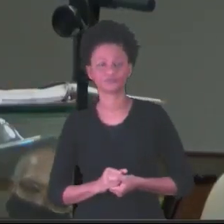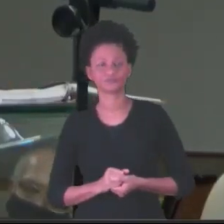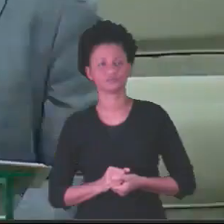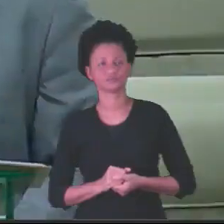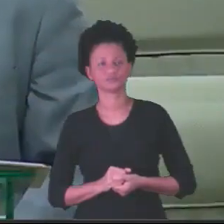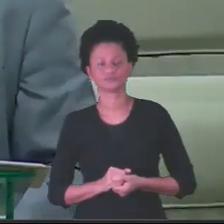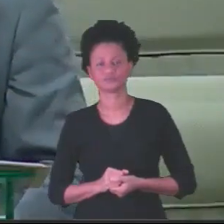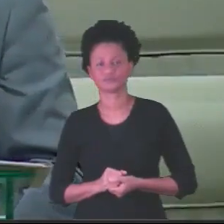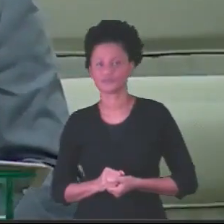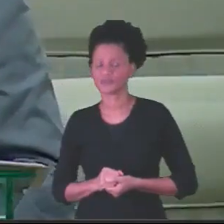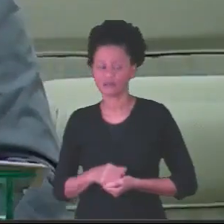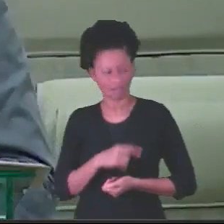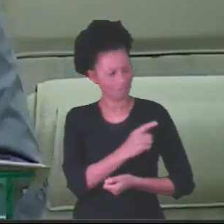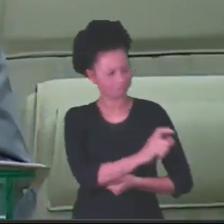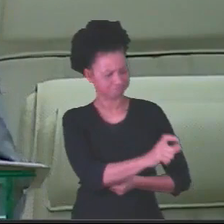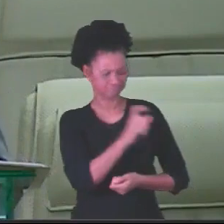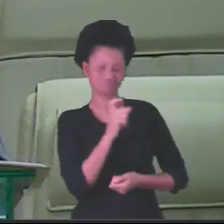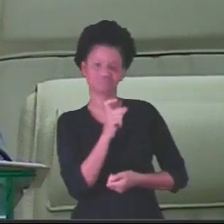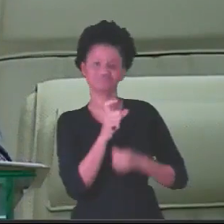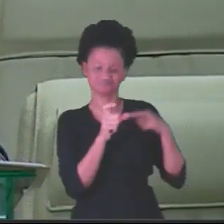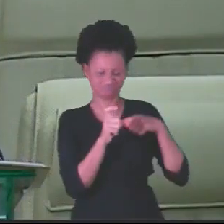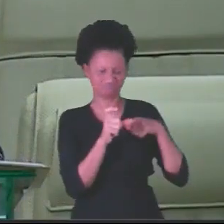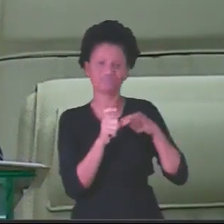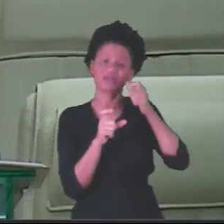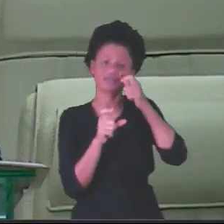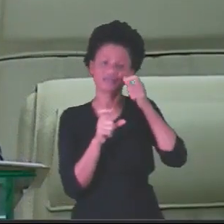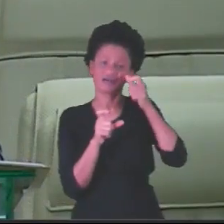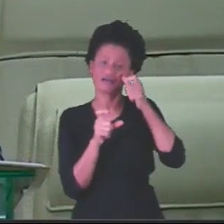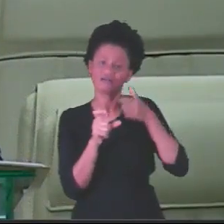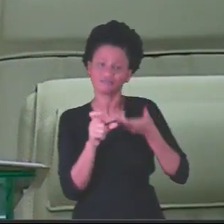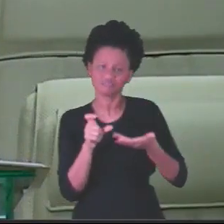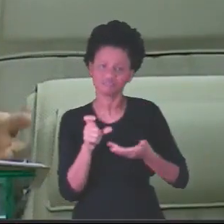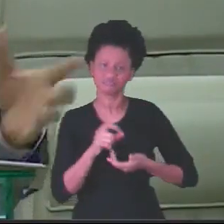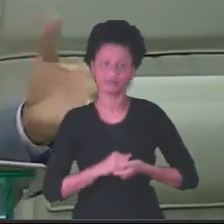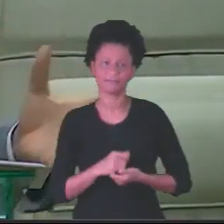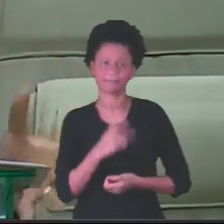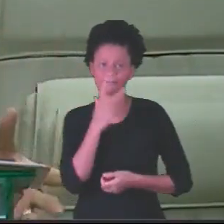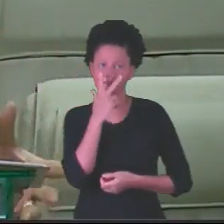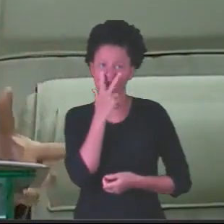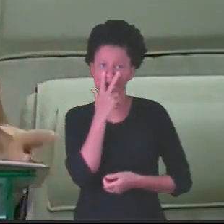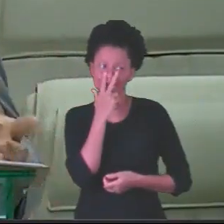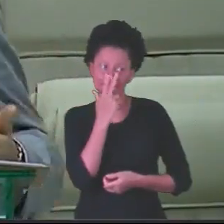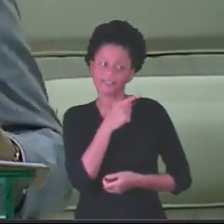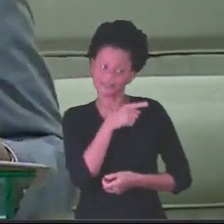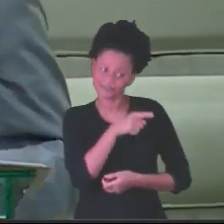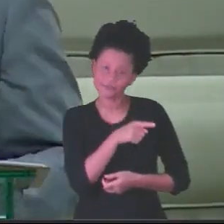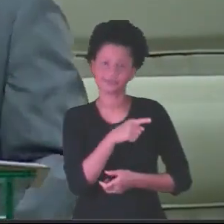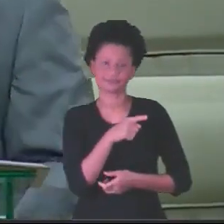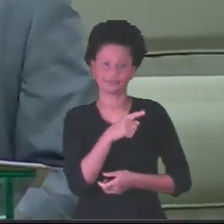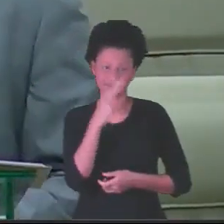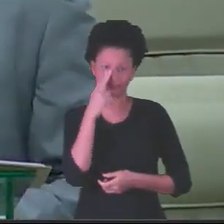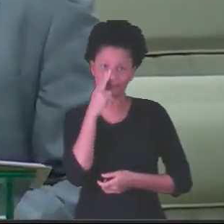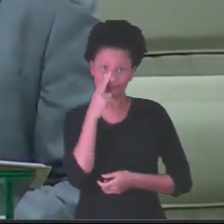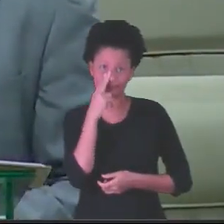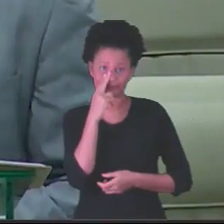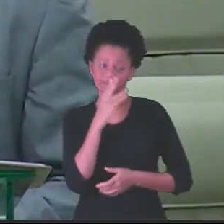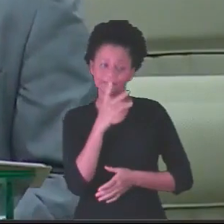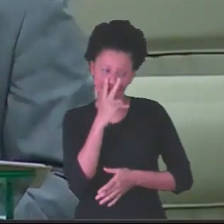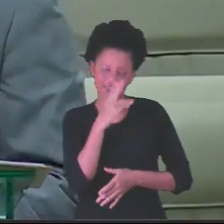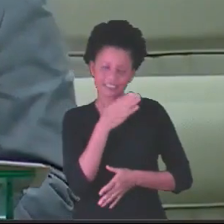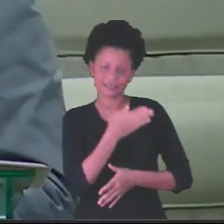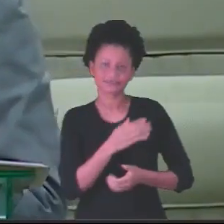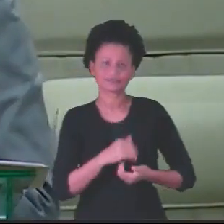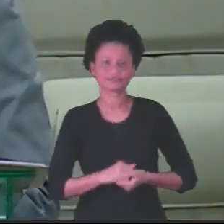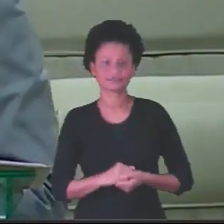me diz uma coisa muito interessante e parecia ser uma cristã aquela mulher